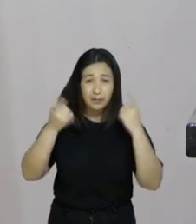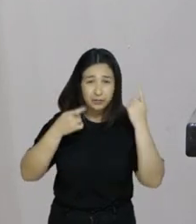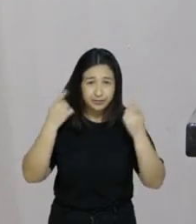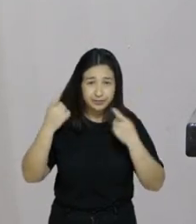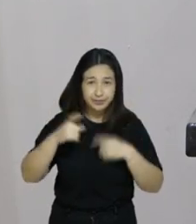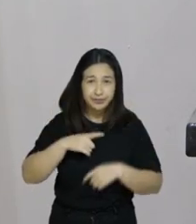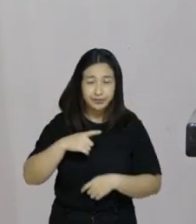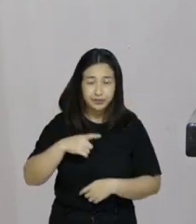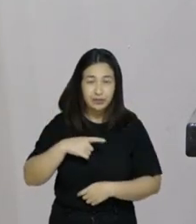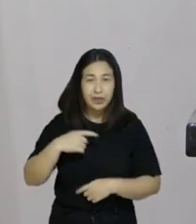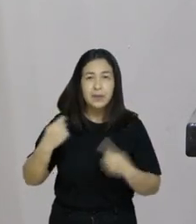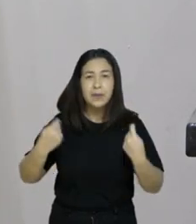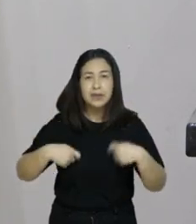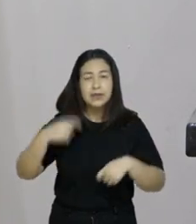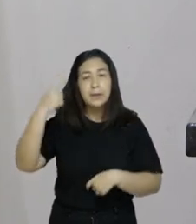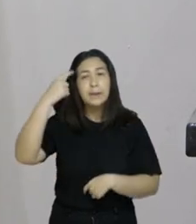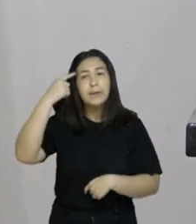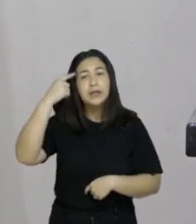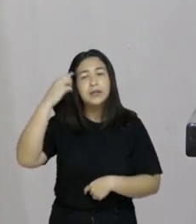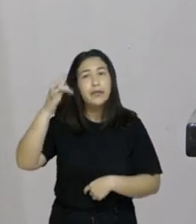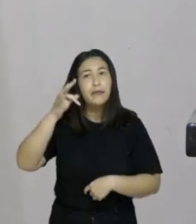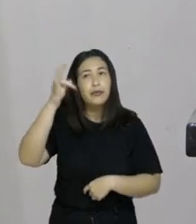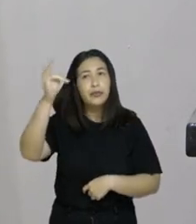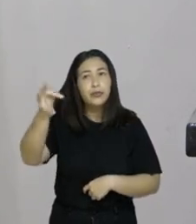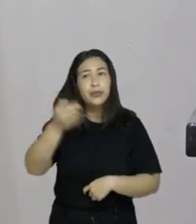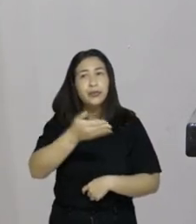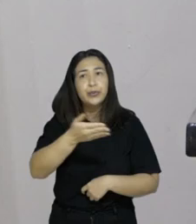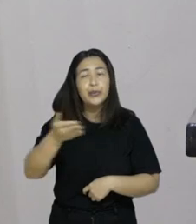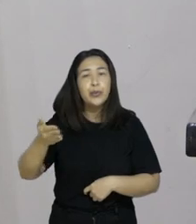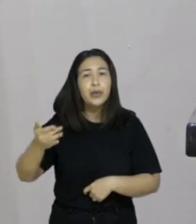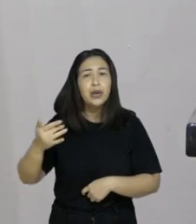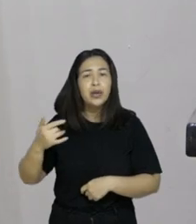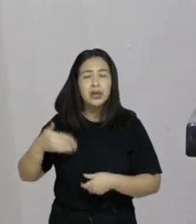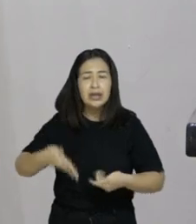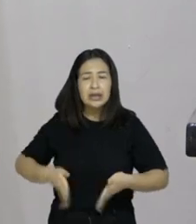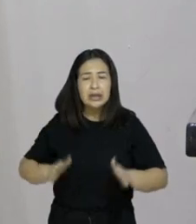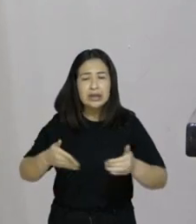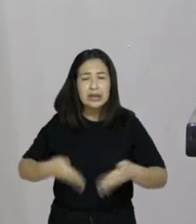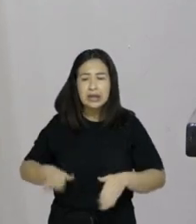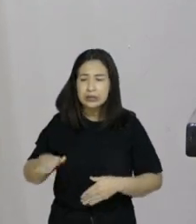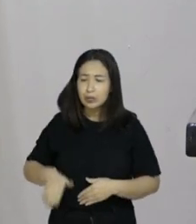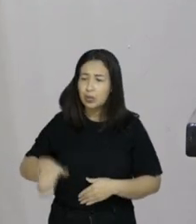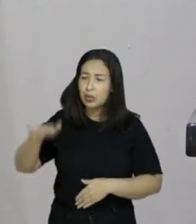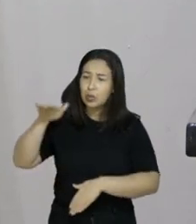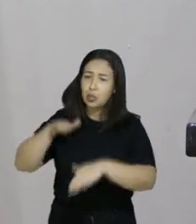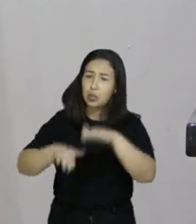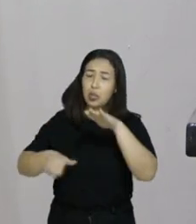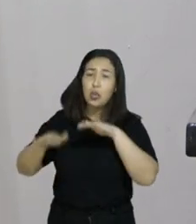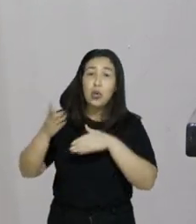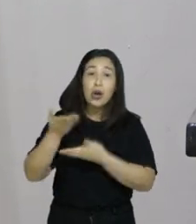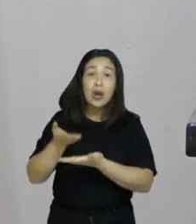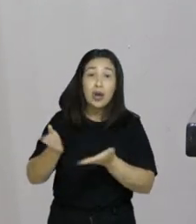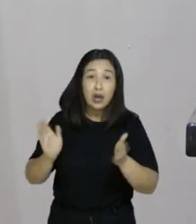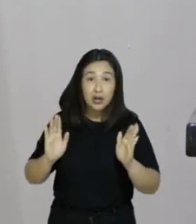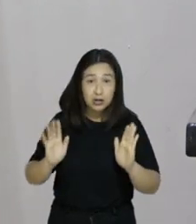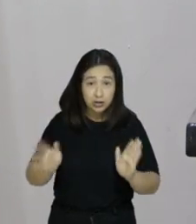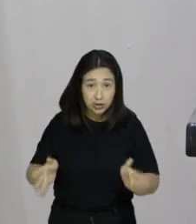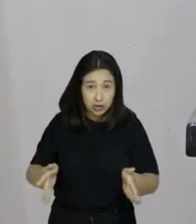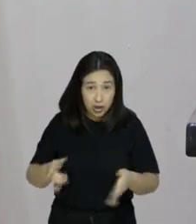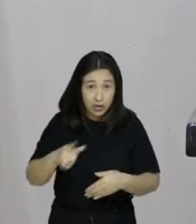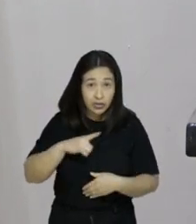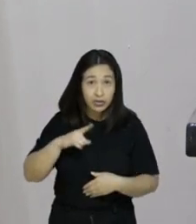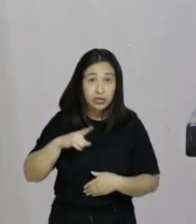que pensar no futuro das próximas gerações. Nós temos que preparar as crianças e adolescentes para que